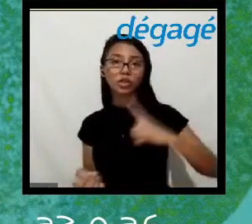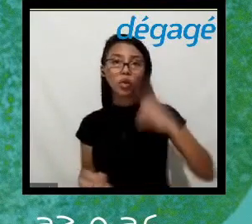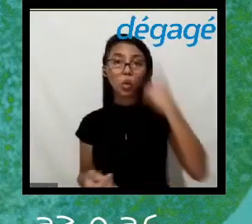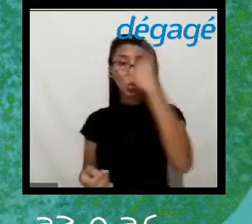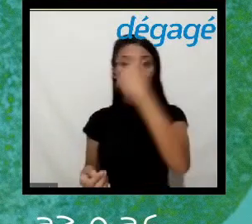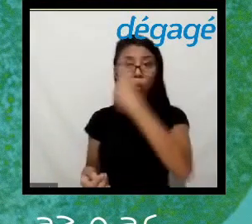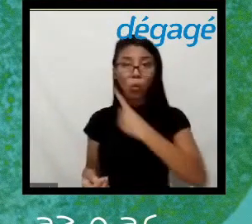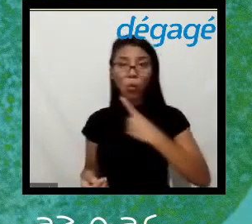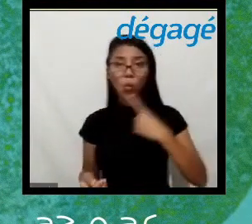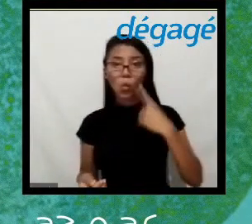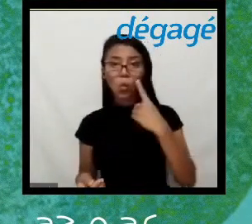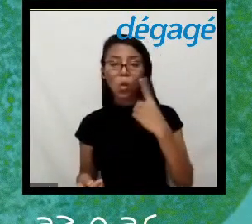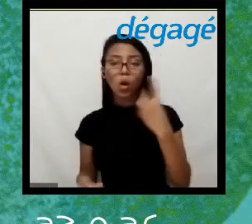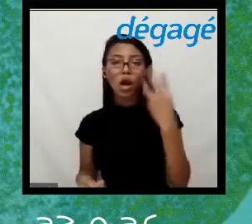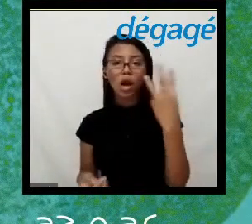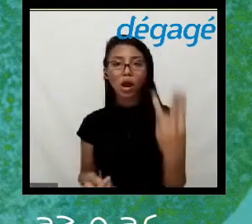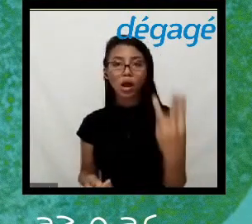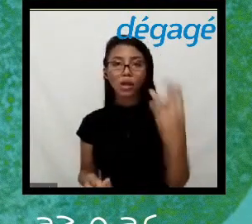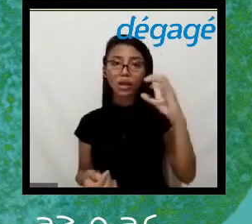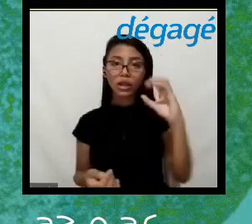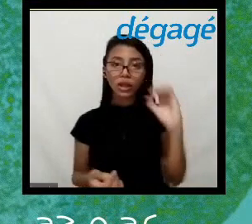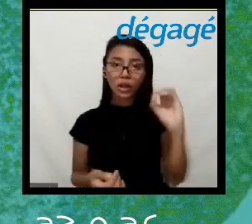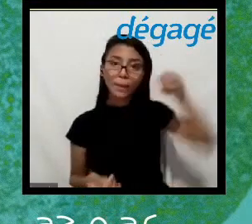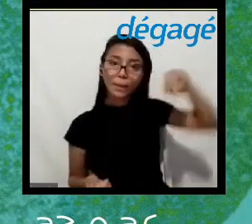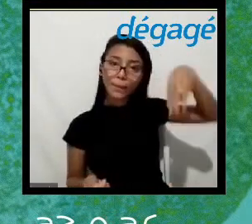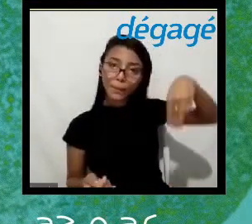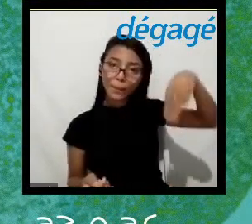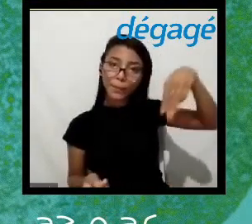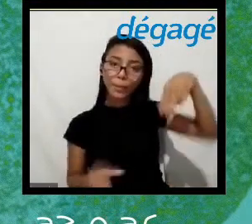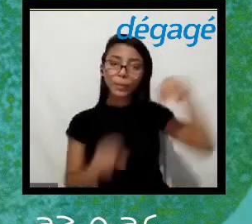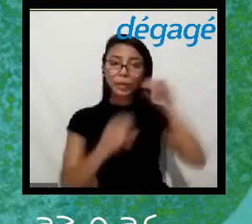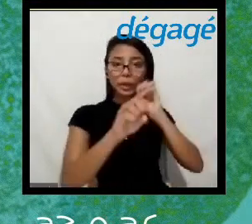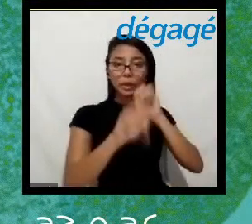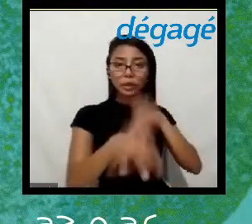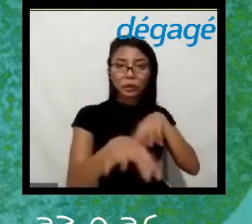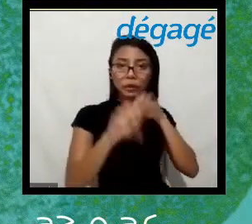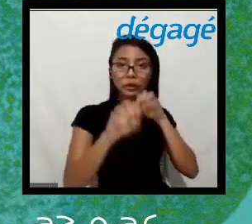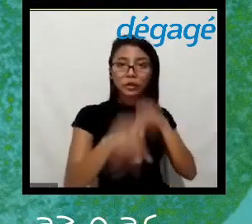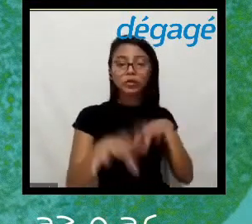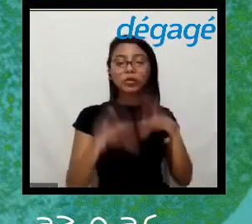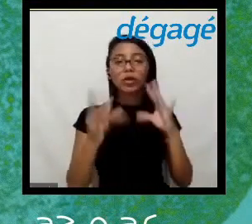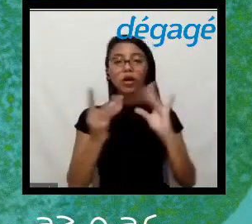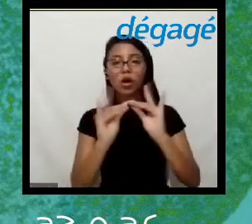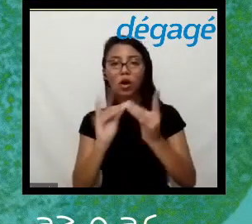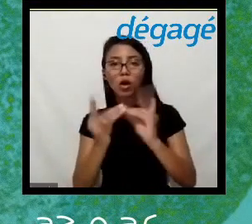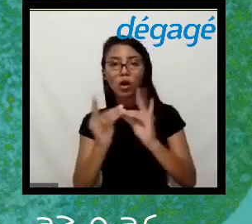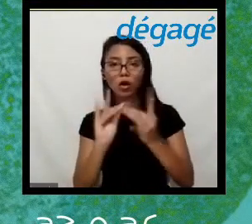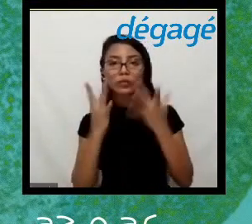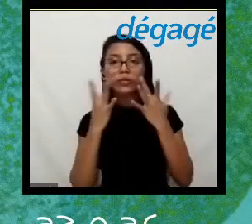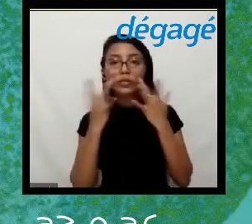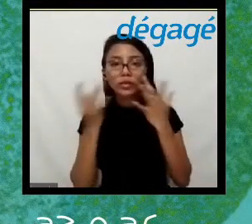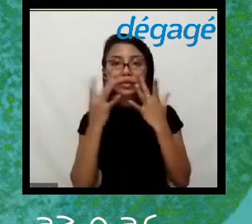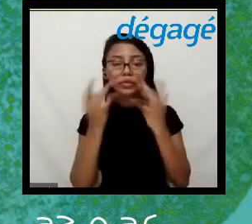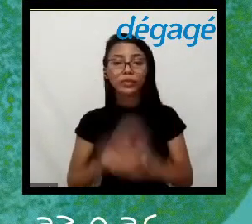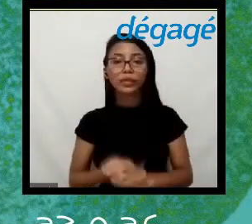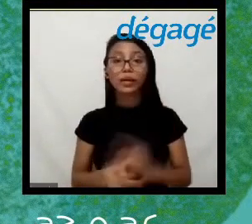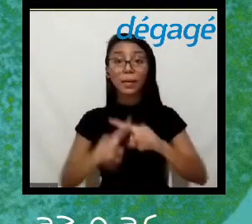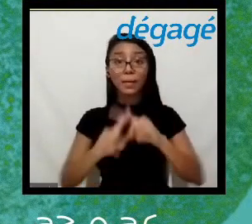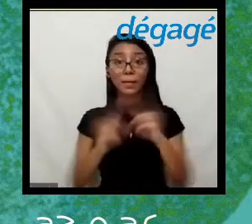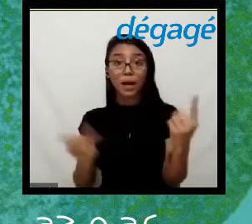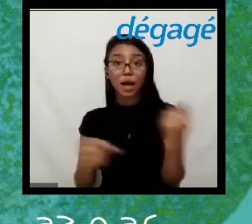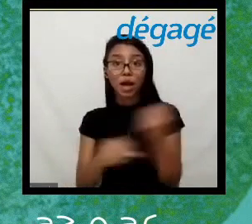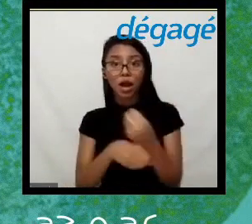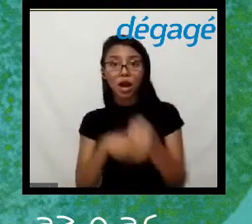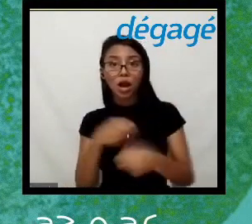que participavam. Foi assim até dezembro de 2017, quando ficou decidido que a partir de 2018 os